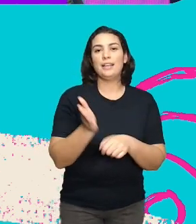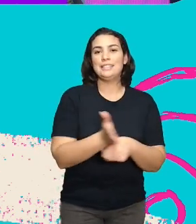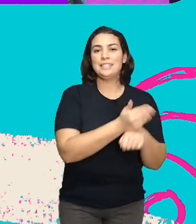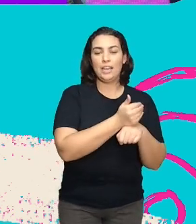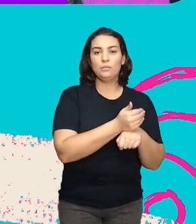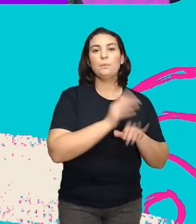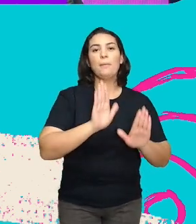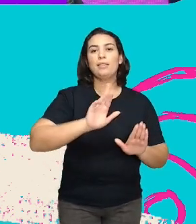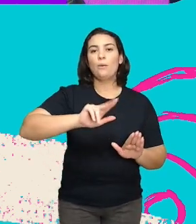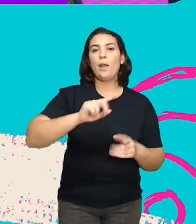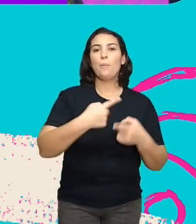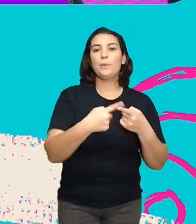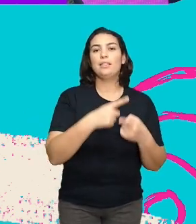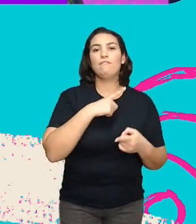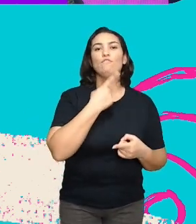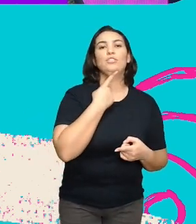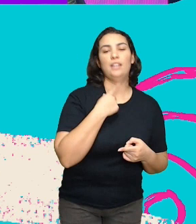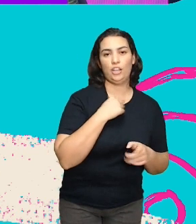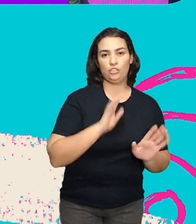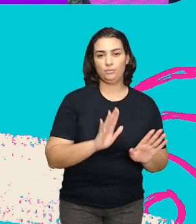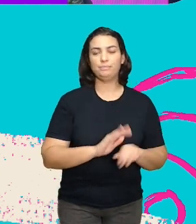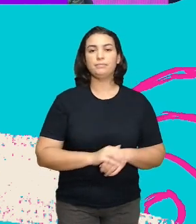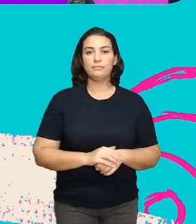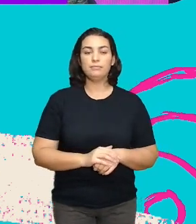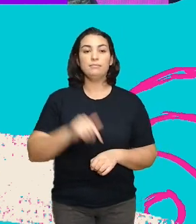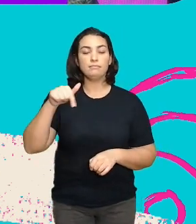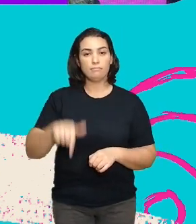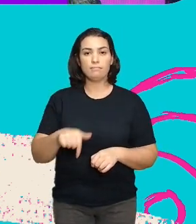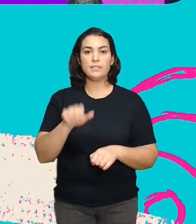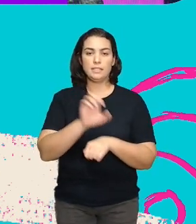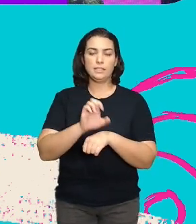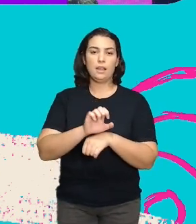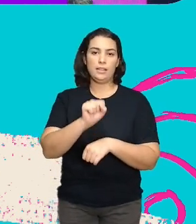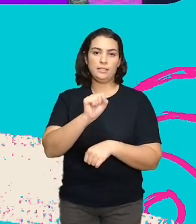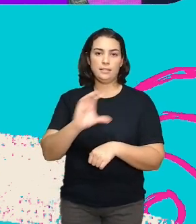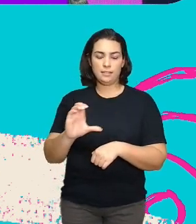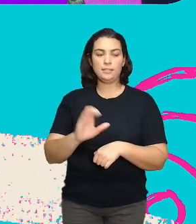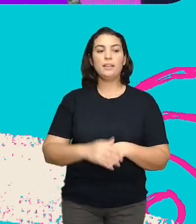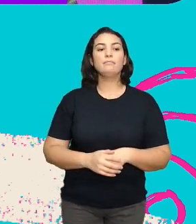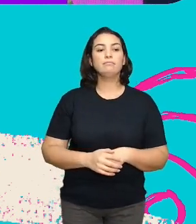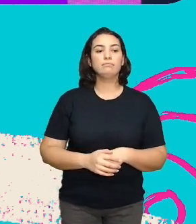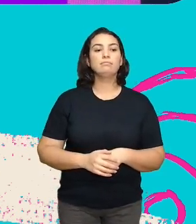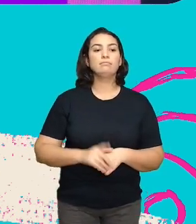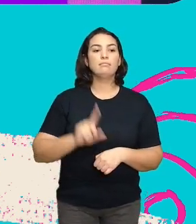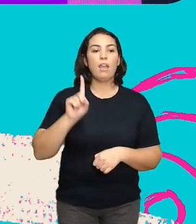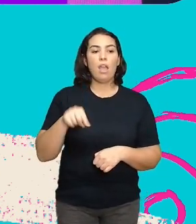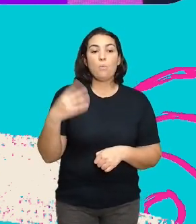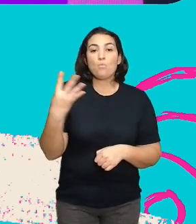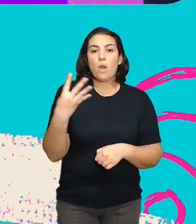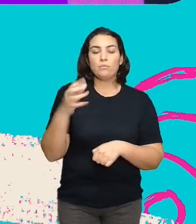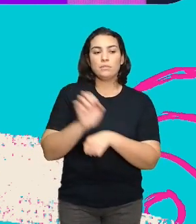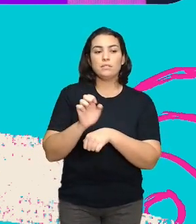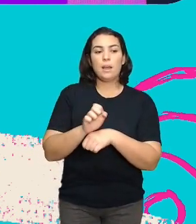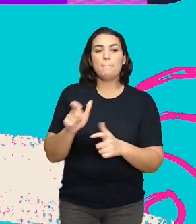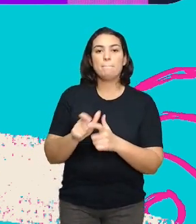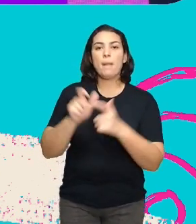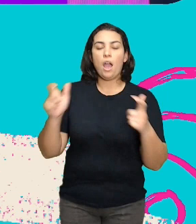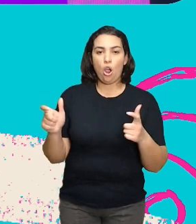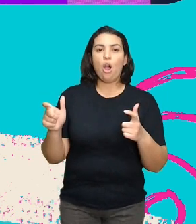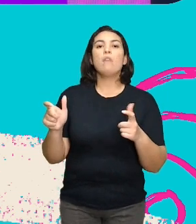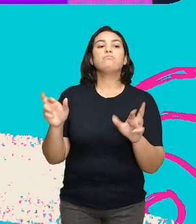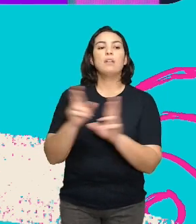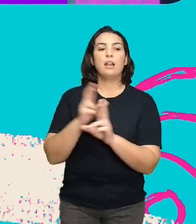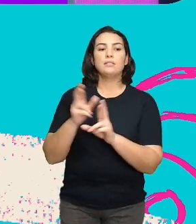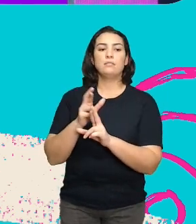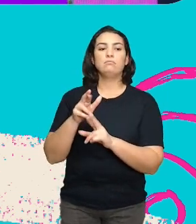desejo. Em Santa Catarina, nós temos o quarto maior polo tecnológico do Brasil.